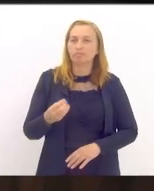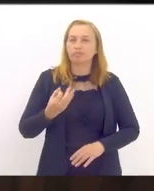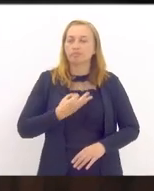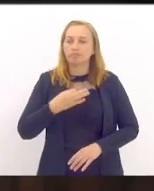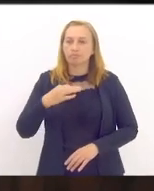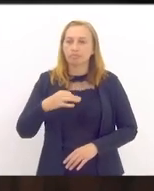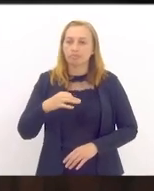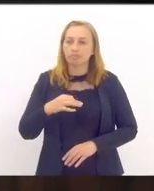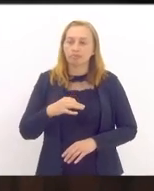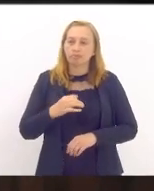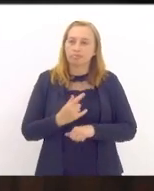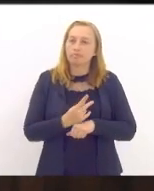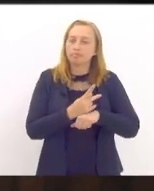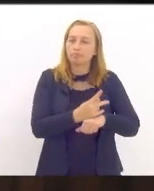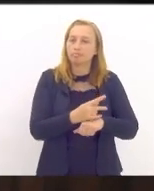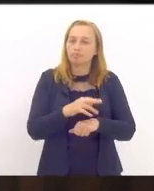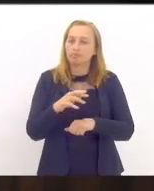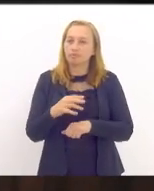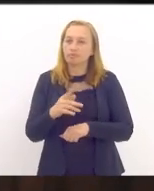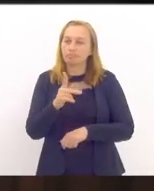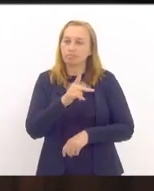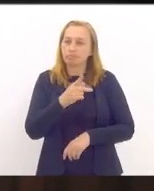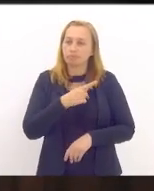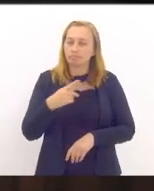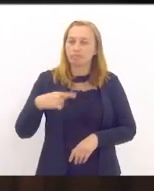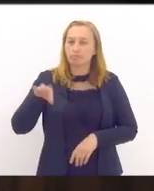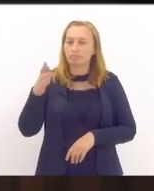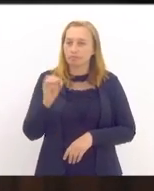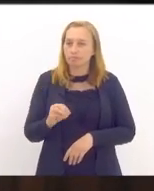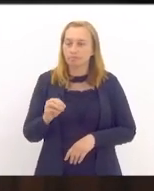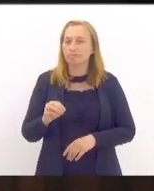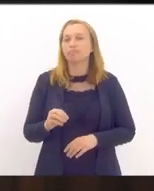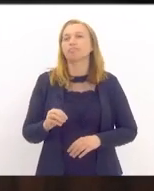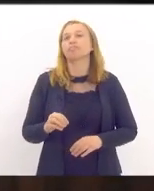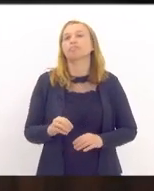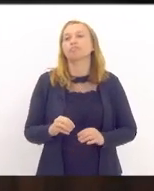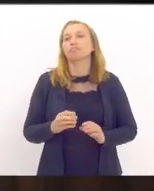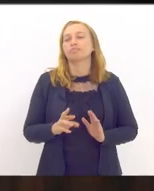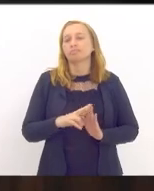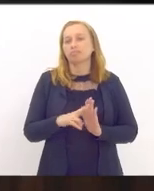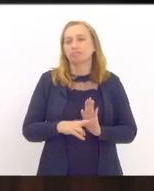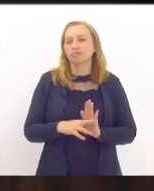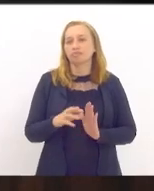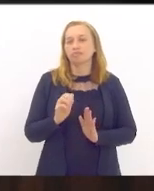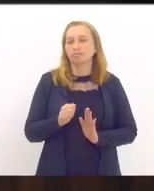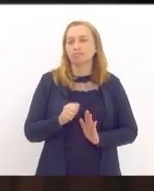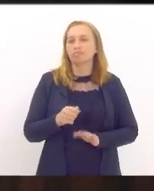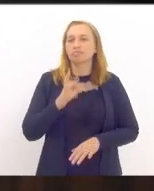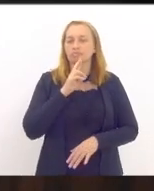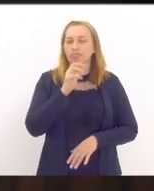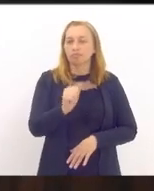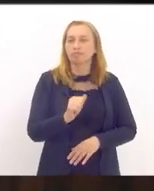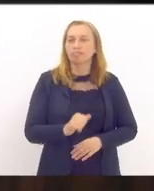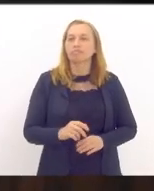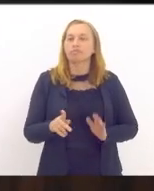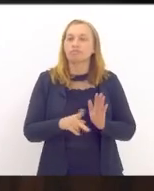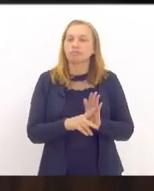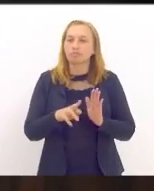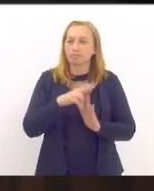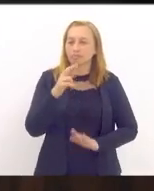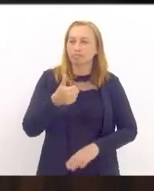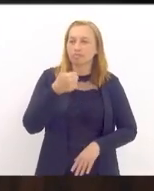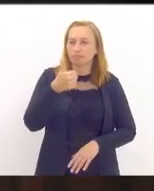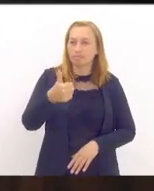Russell Filipe chat ao Pastor Paulo Ferreira Brasil parecendo comissão favorável Rodrigo Amorim projeto de